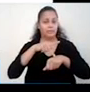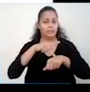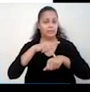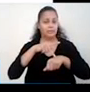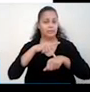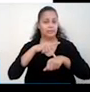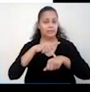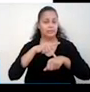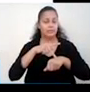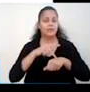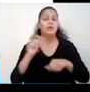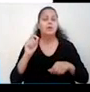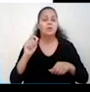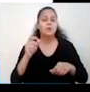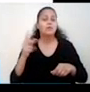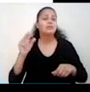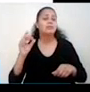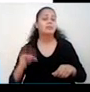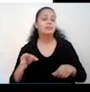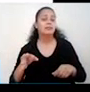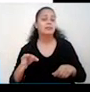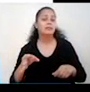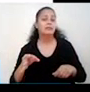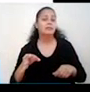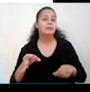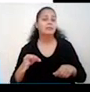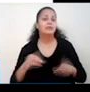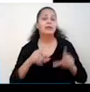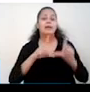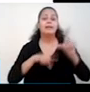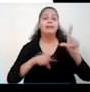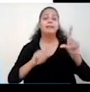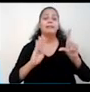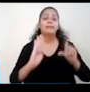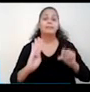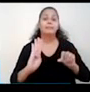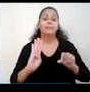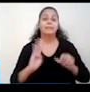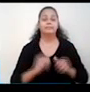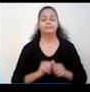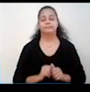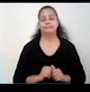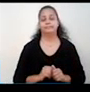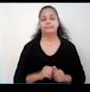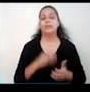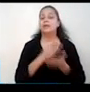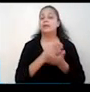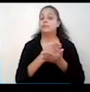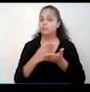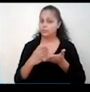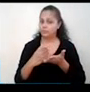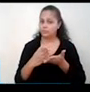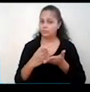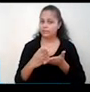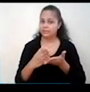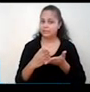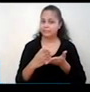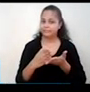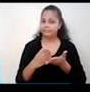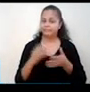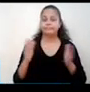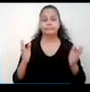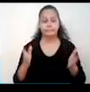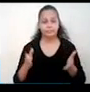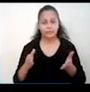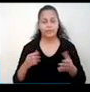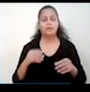a alternativa correta, né, é a alternativa B, certo? Vamos começar aí, então, a partir desse